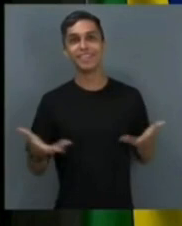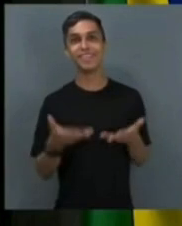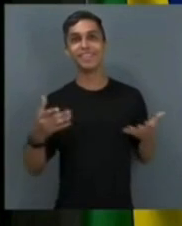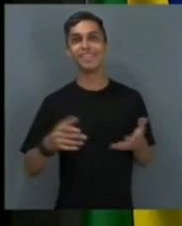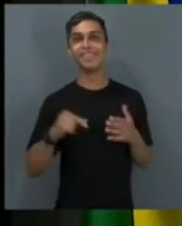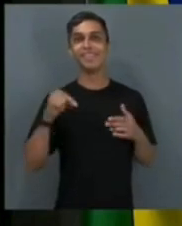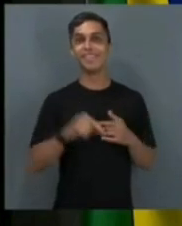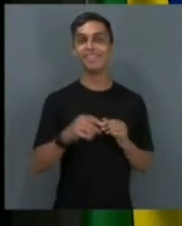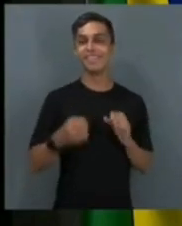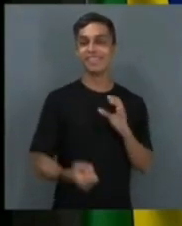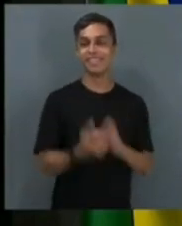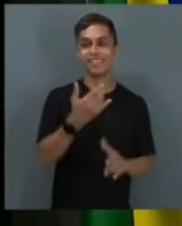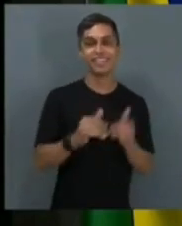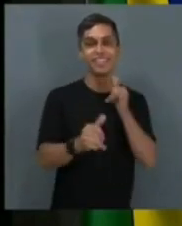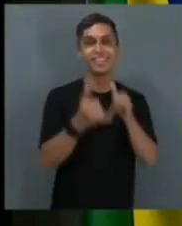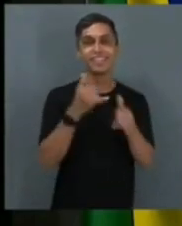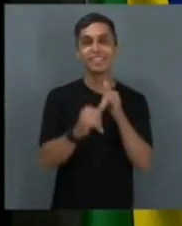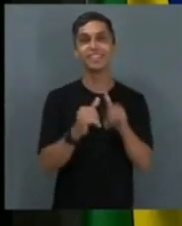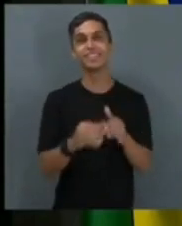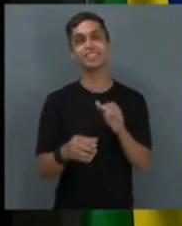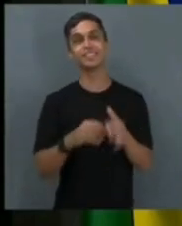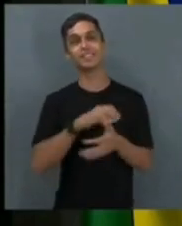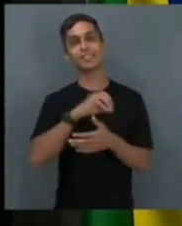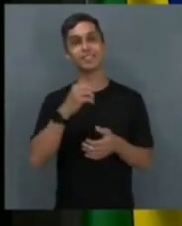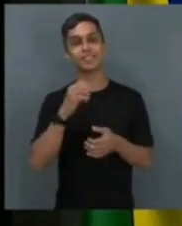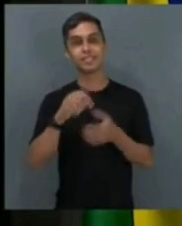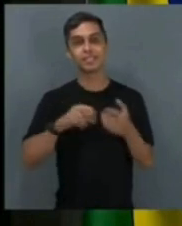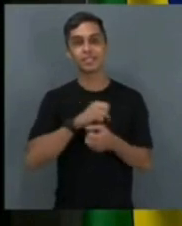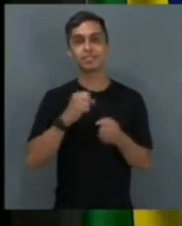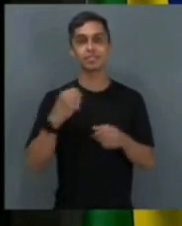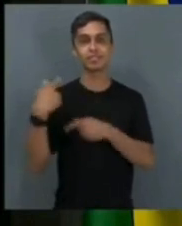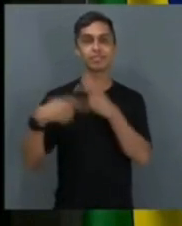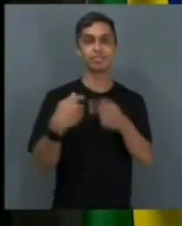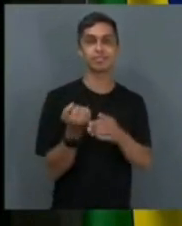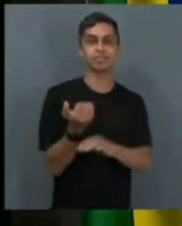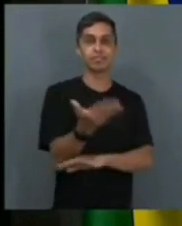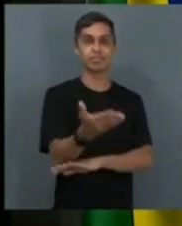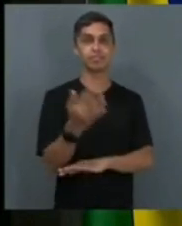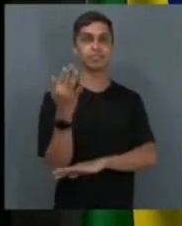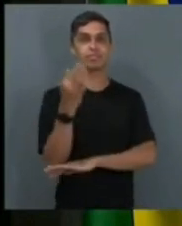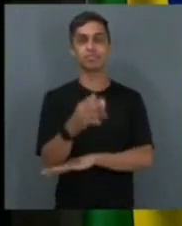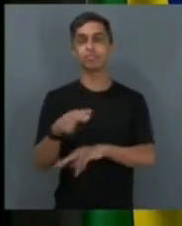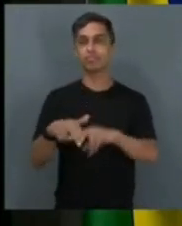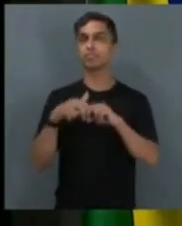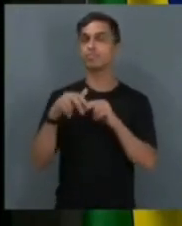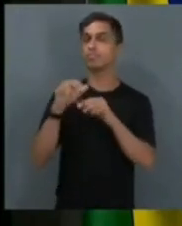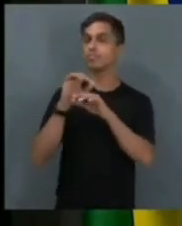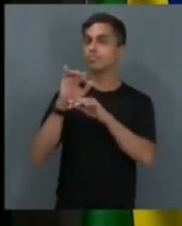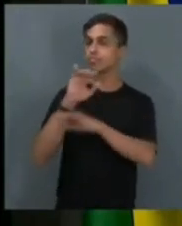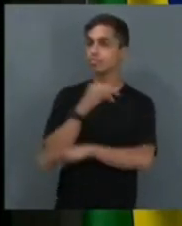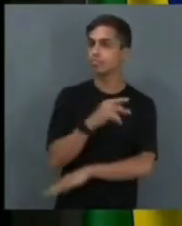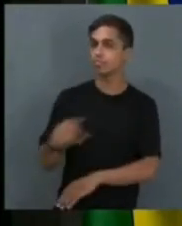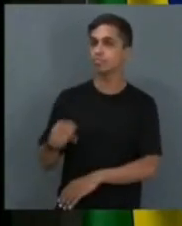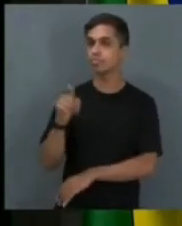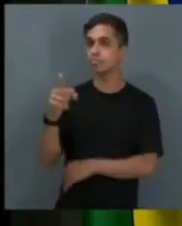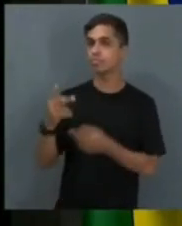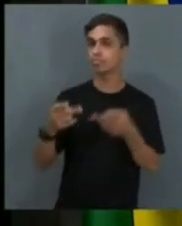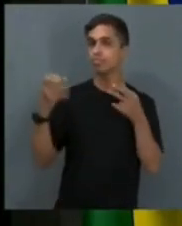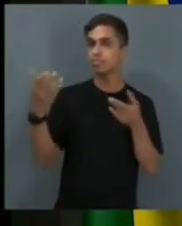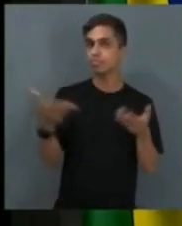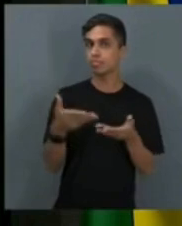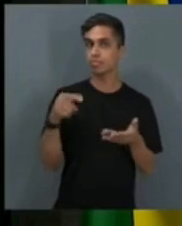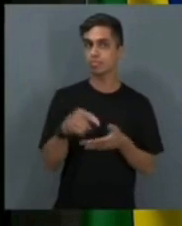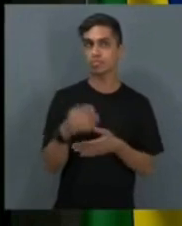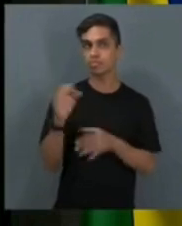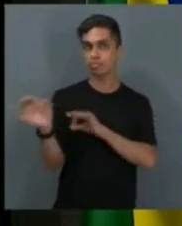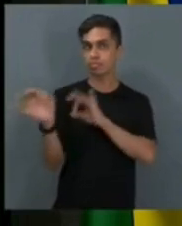esta fonte de energia sustentável para as próximas gerações. Portanto, senhor presidente, como Vossa Excelência vê, como Vossa